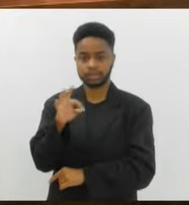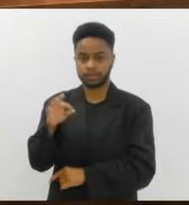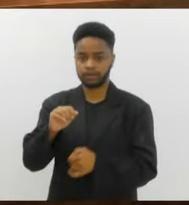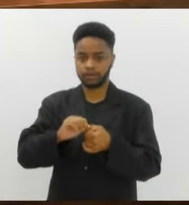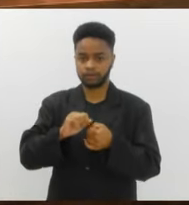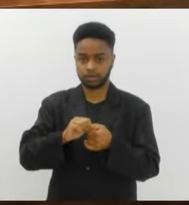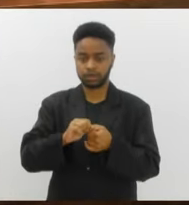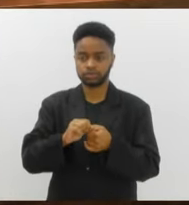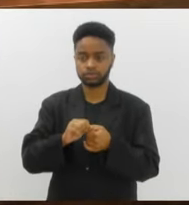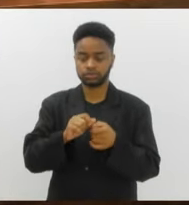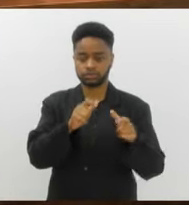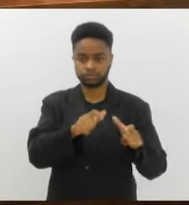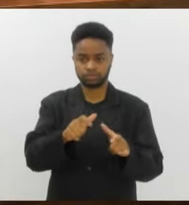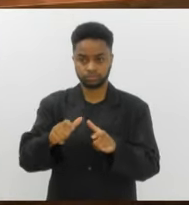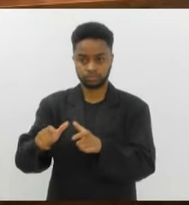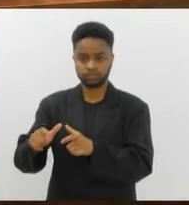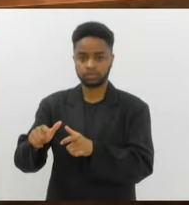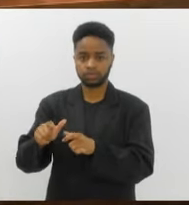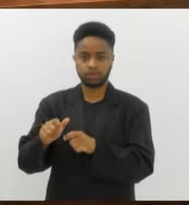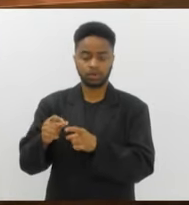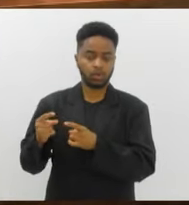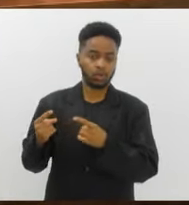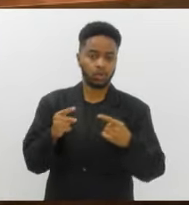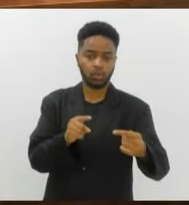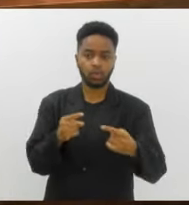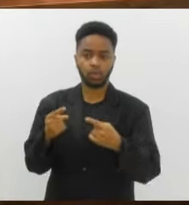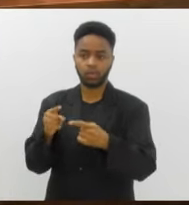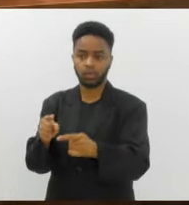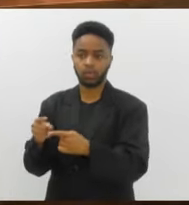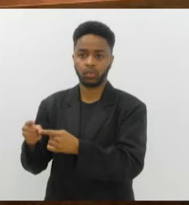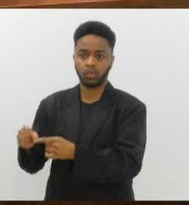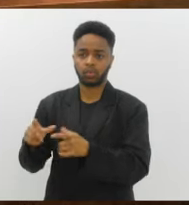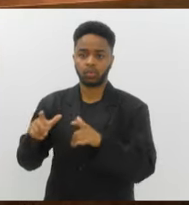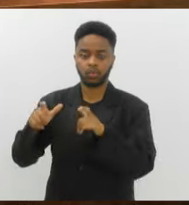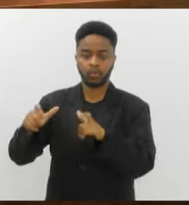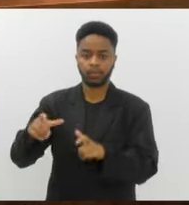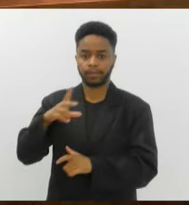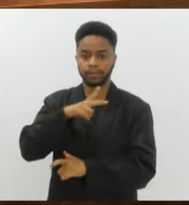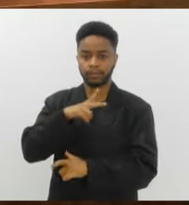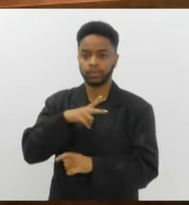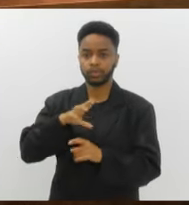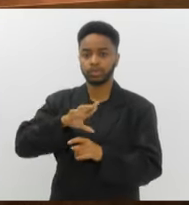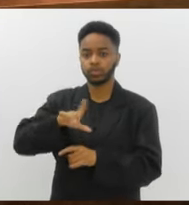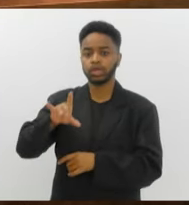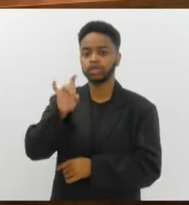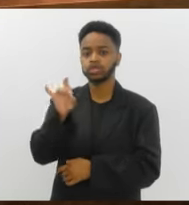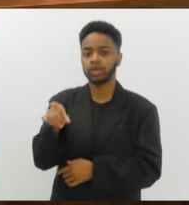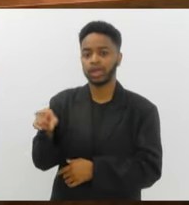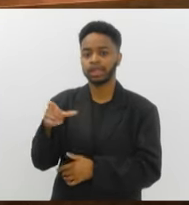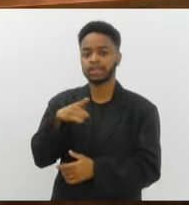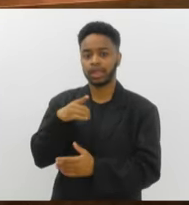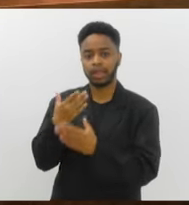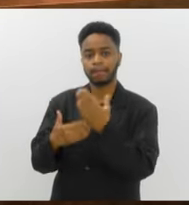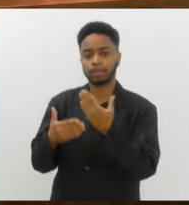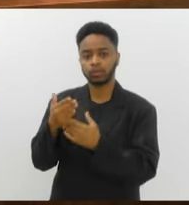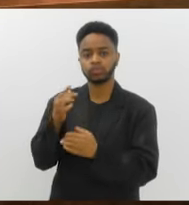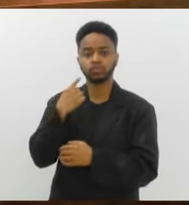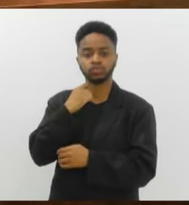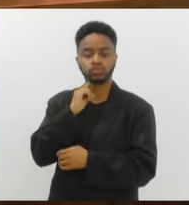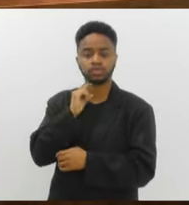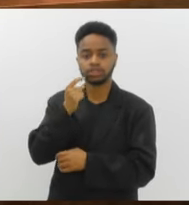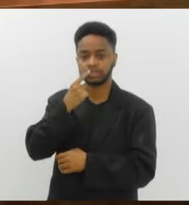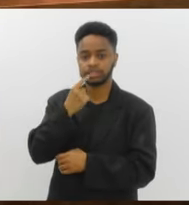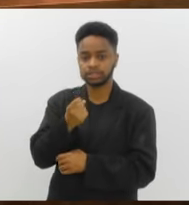aí, afrontando a propriedade privada, financiando não só ele que tem as mãos sujas de sangue,